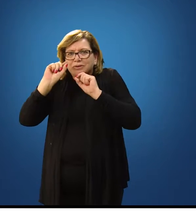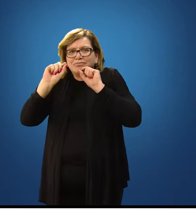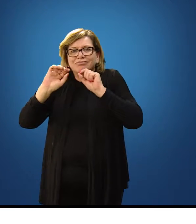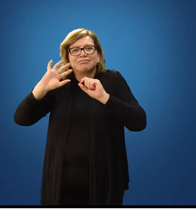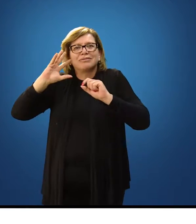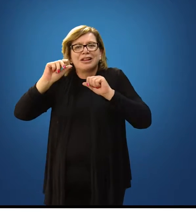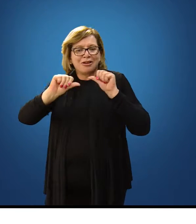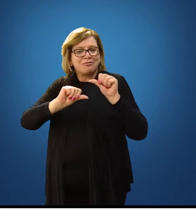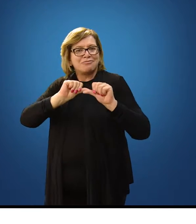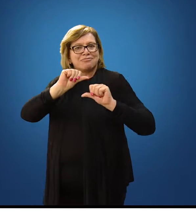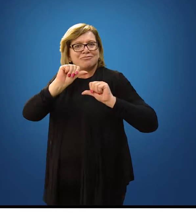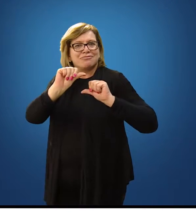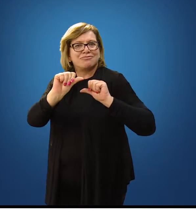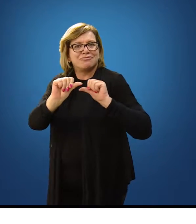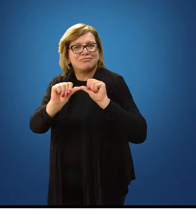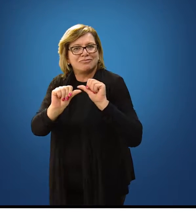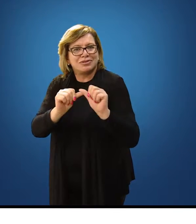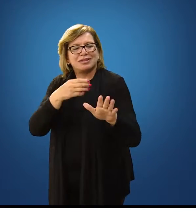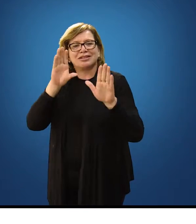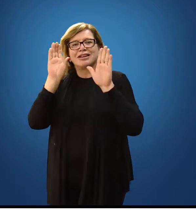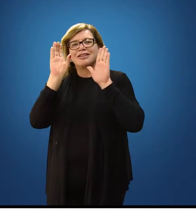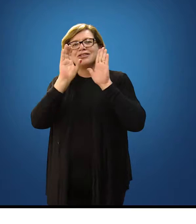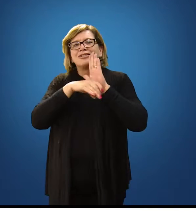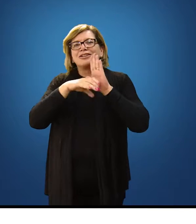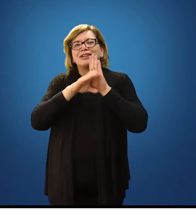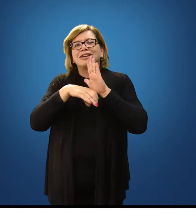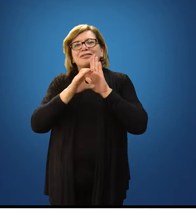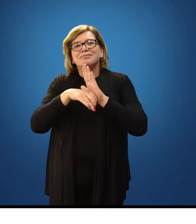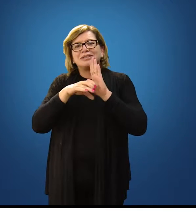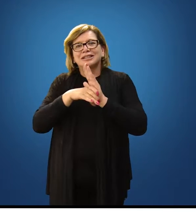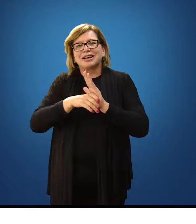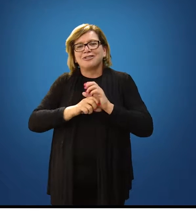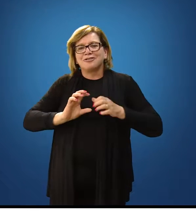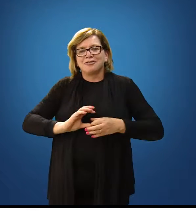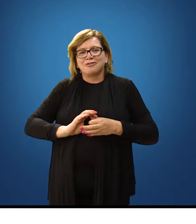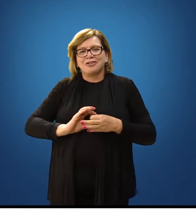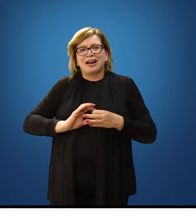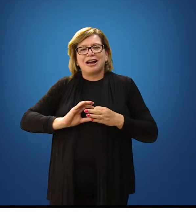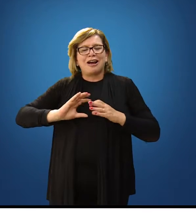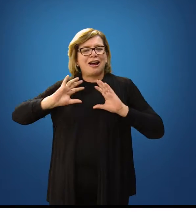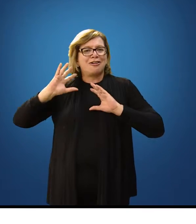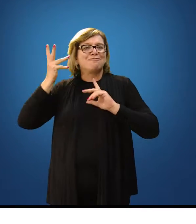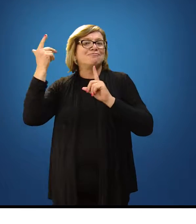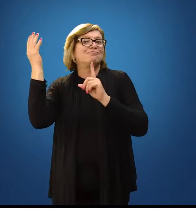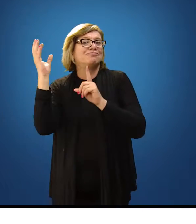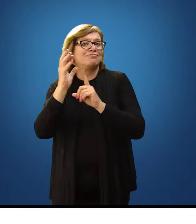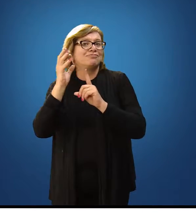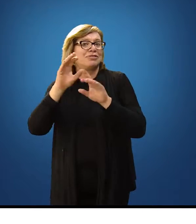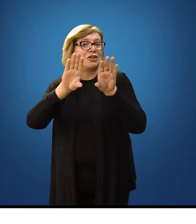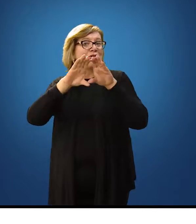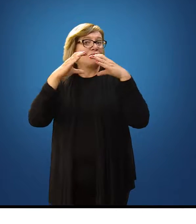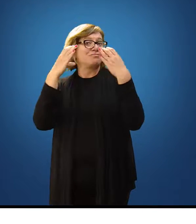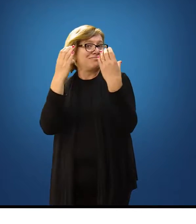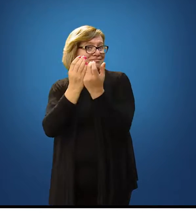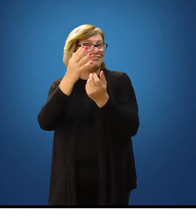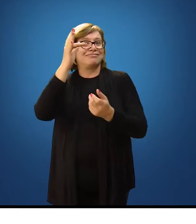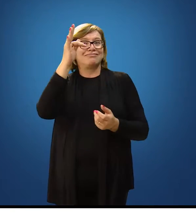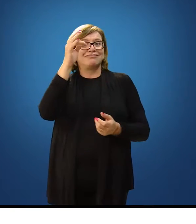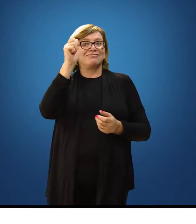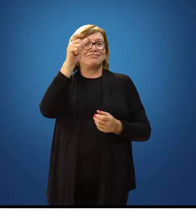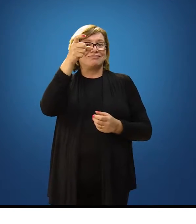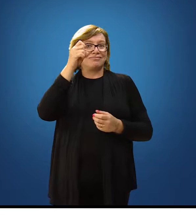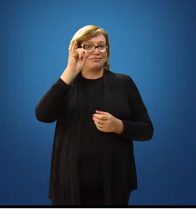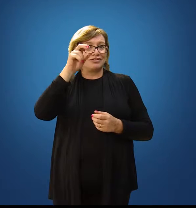em decorrência do avanço do capital na atividade de criação de porcos à solta nas comunidades tradicionais de faxinais. E o terceiro